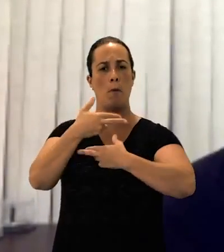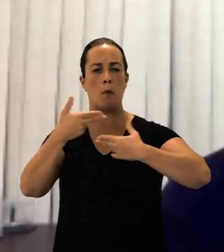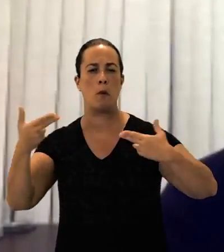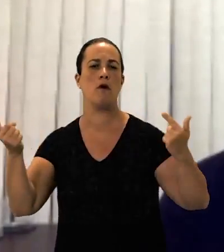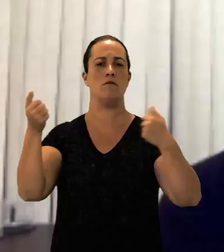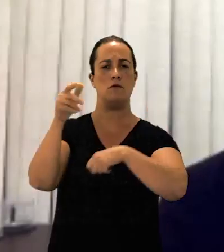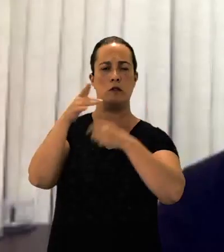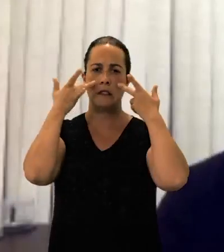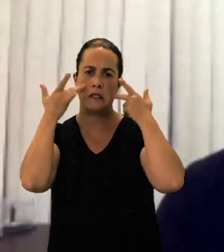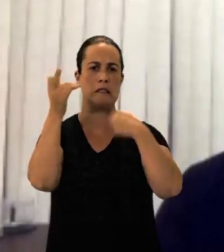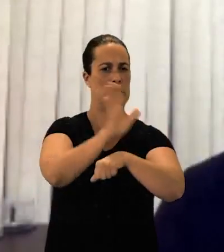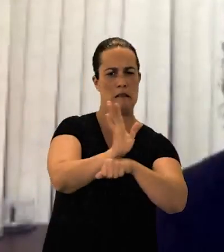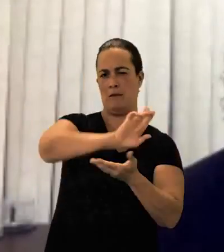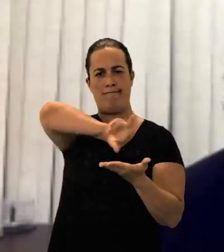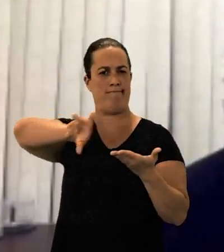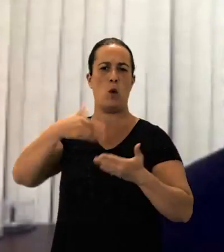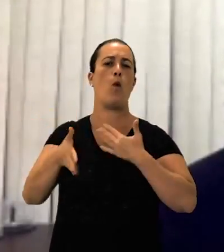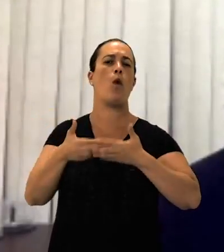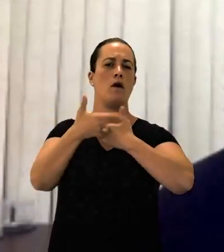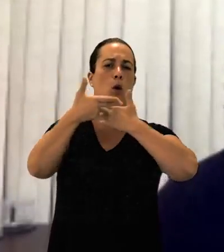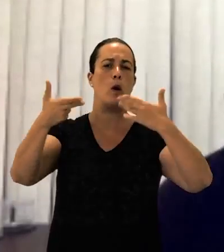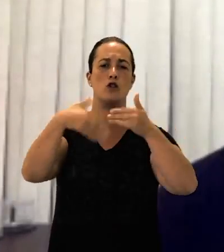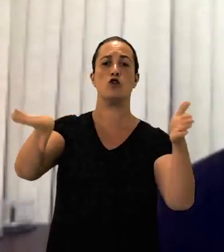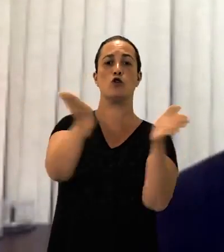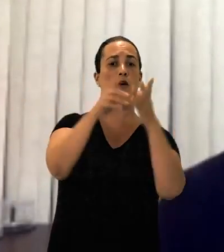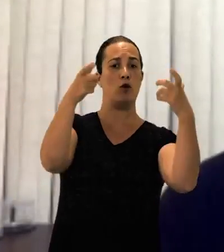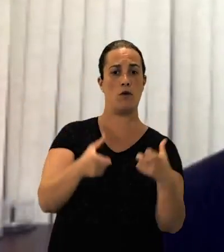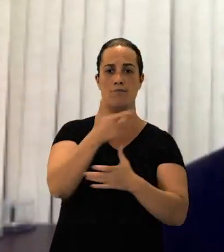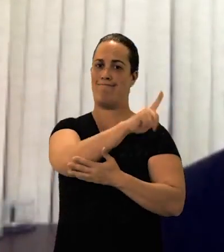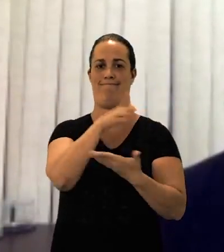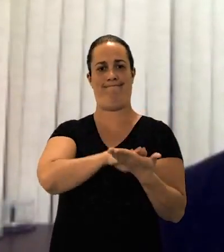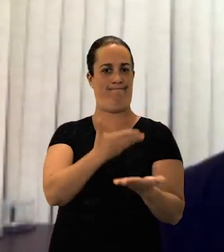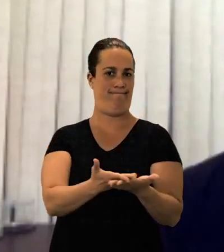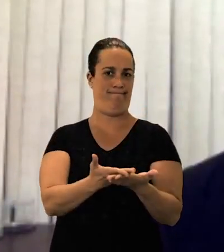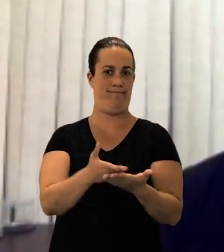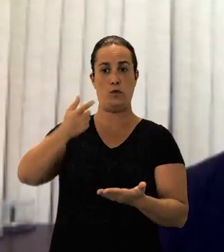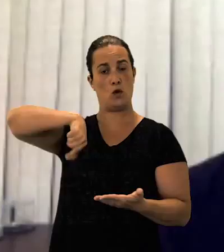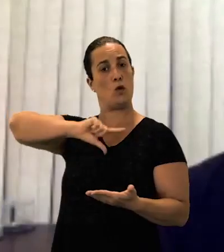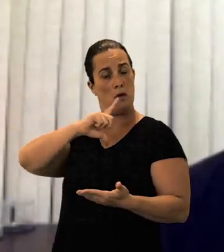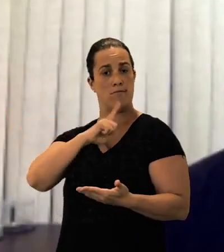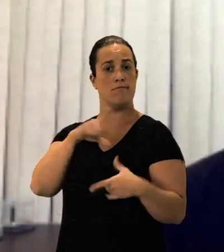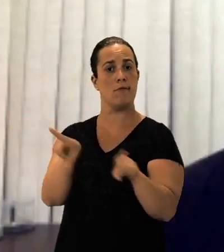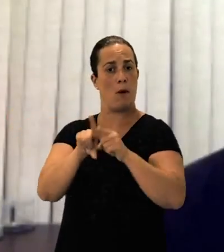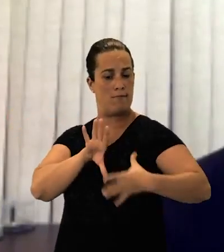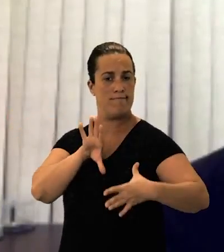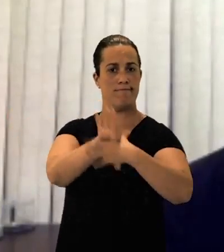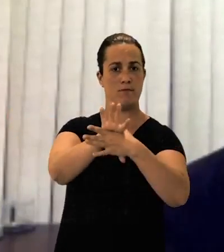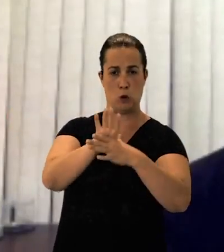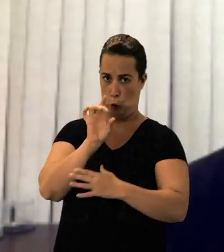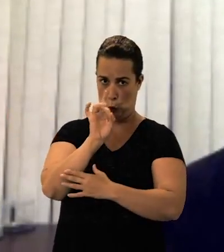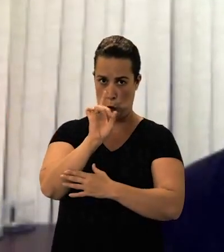produções mesmo, teatrais, ou cinema, enfim, de qualquer natureza, e chegar e não ter o intérprete. A gente acaba se envolvendo, não